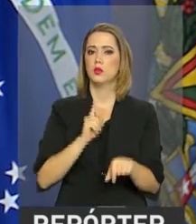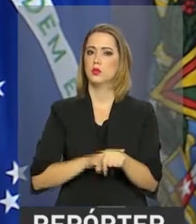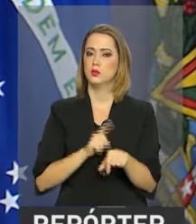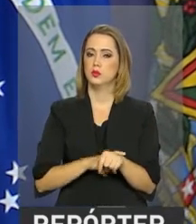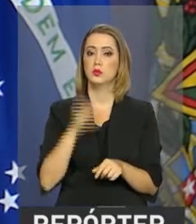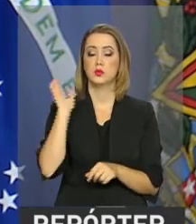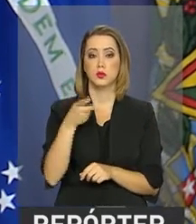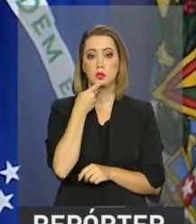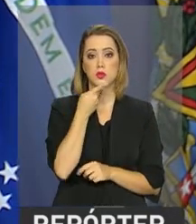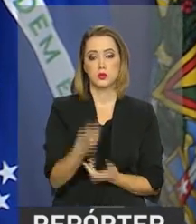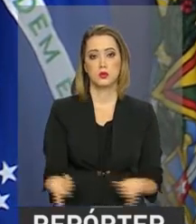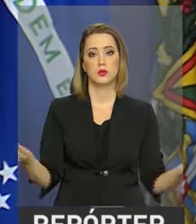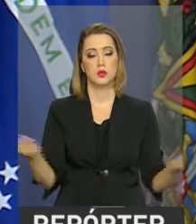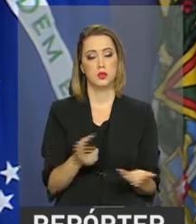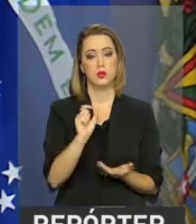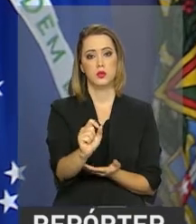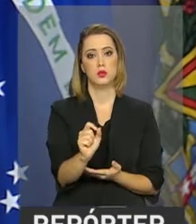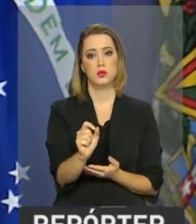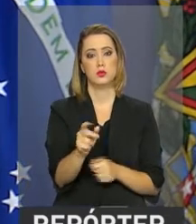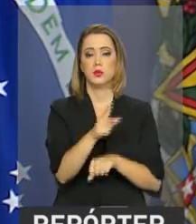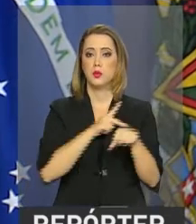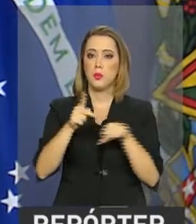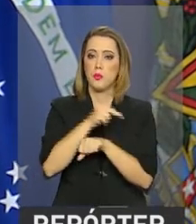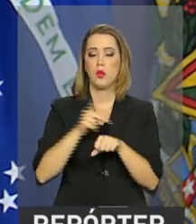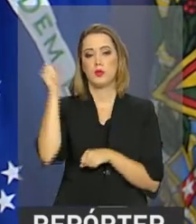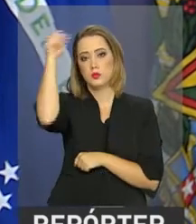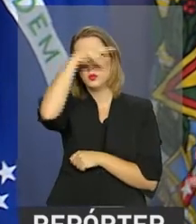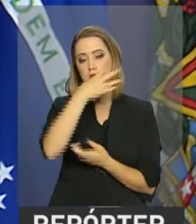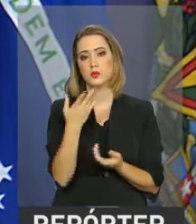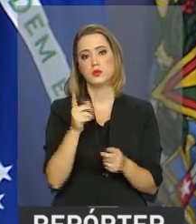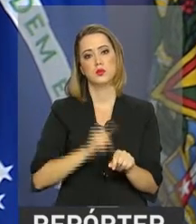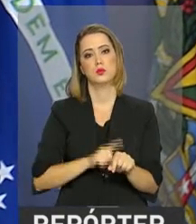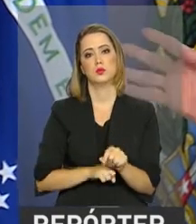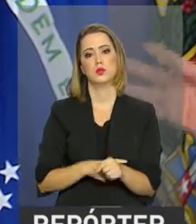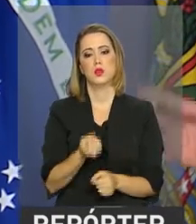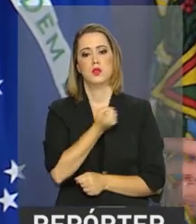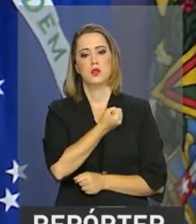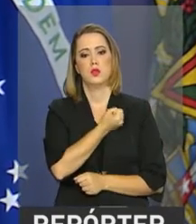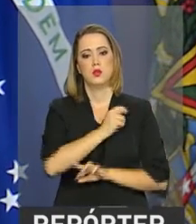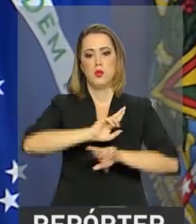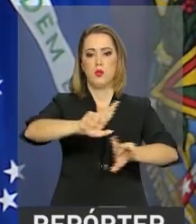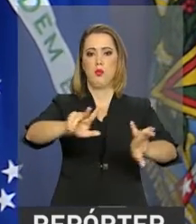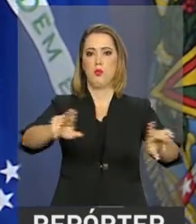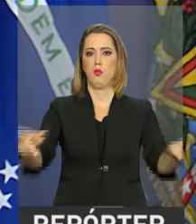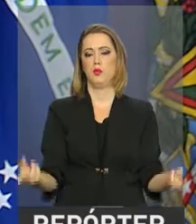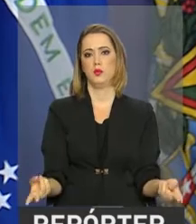aproveito para dizer que o país atravessa momentos difíceis a número infindável de